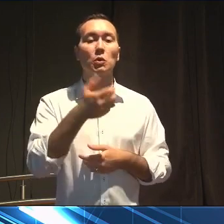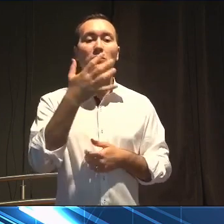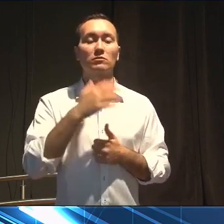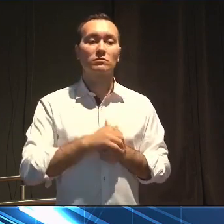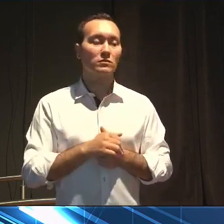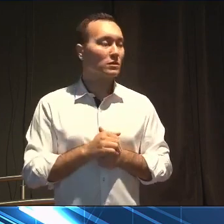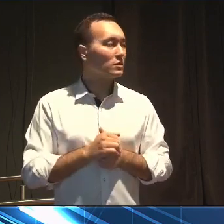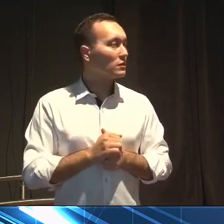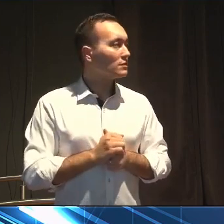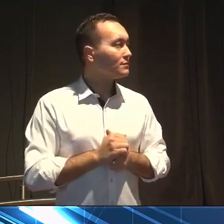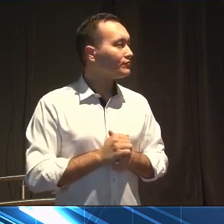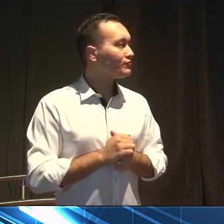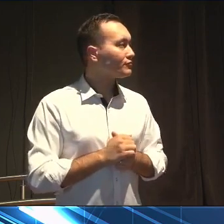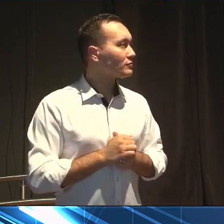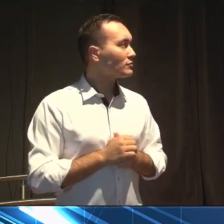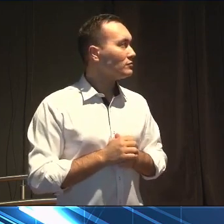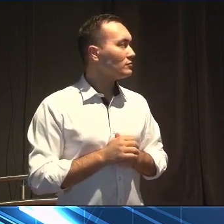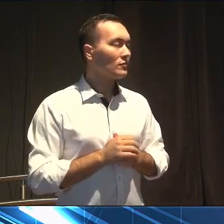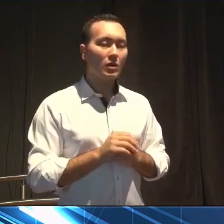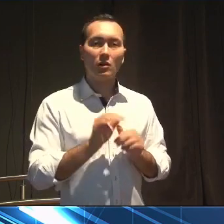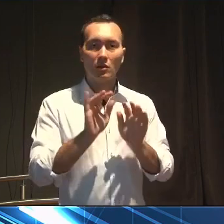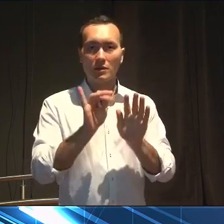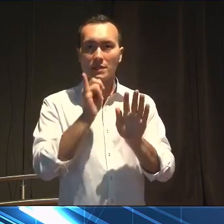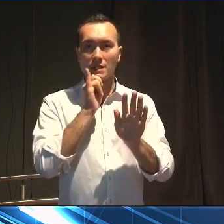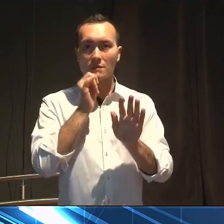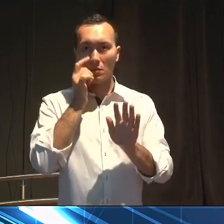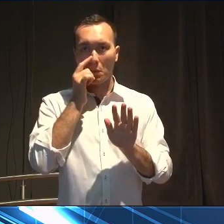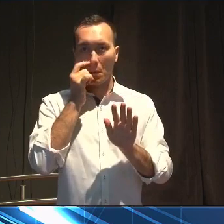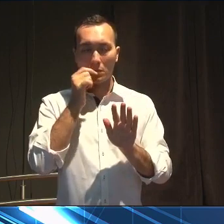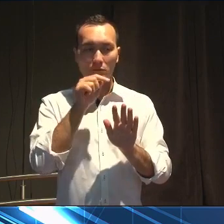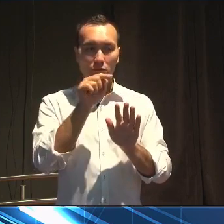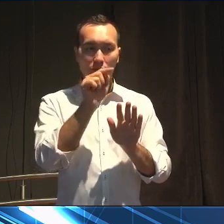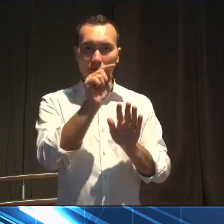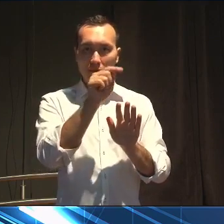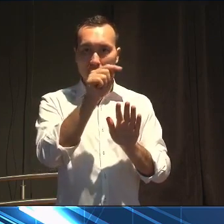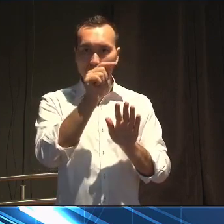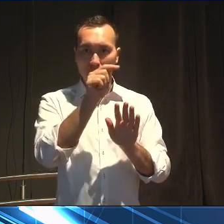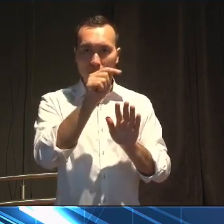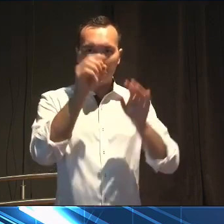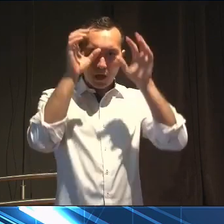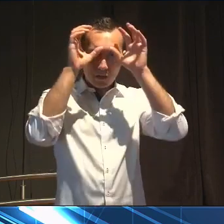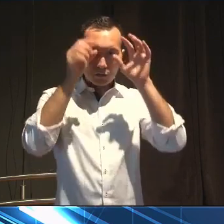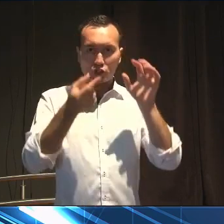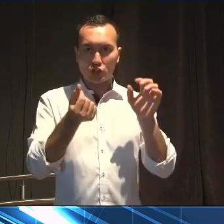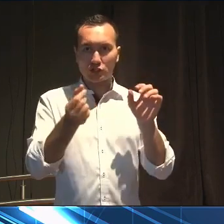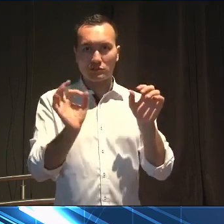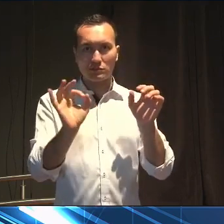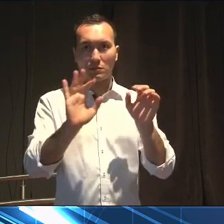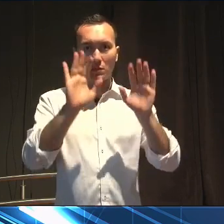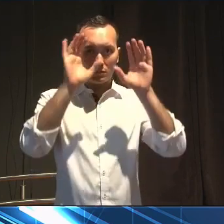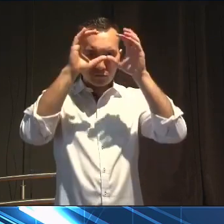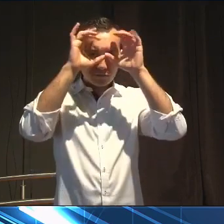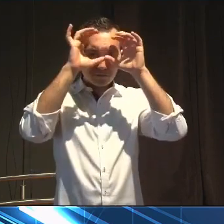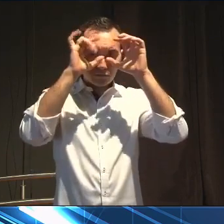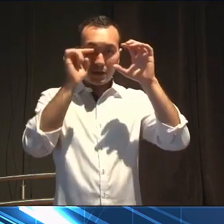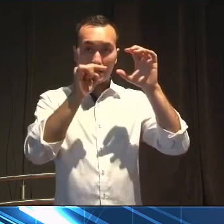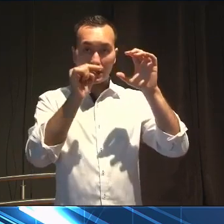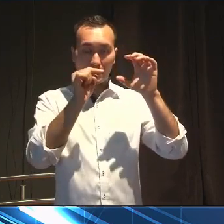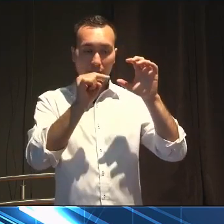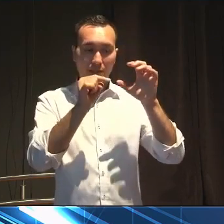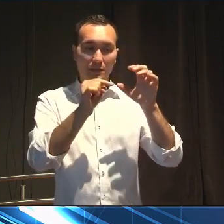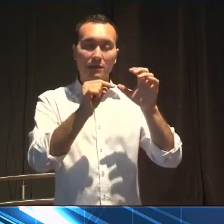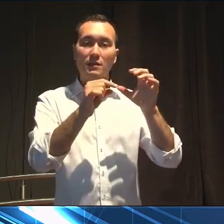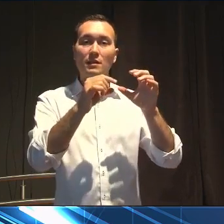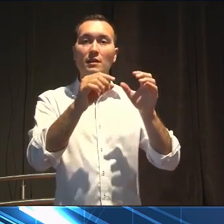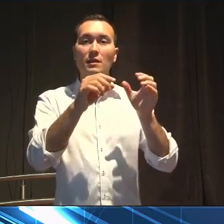memória do host, do PC, e trazer para dentro da GPU. Essa é a maior latência. Essa latência também